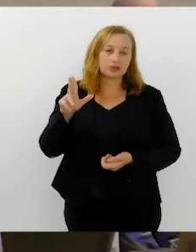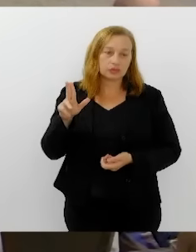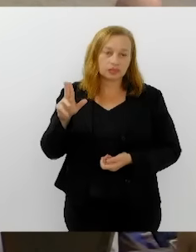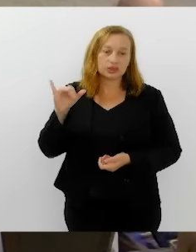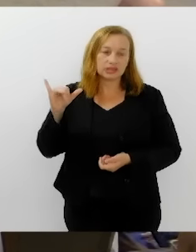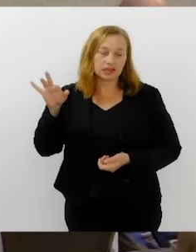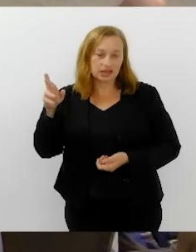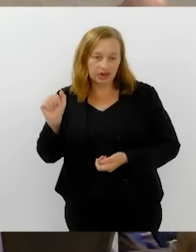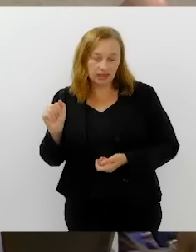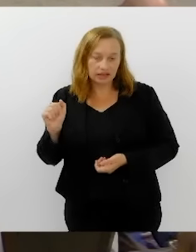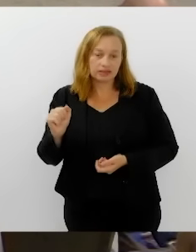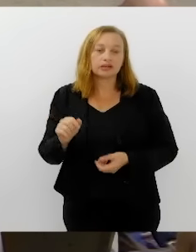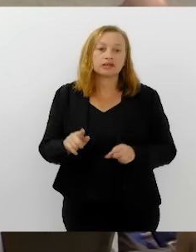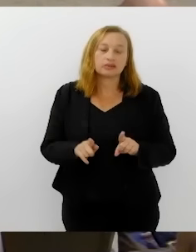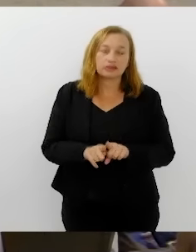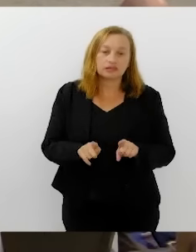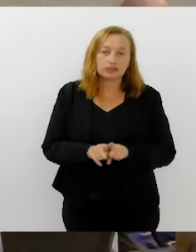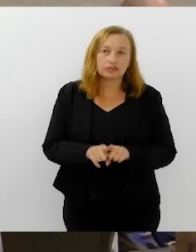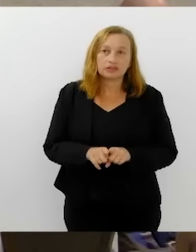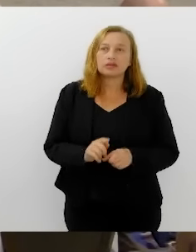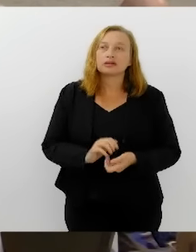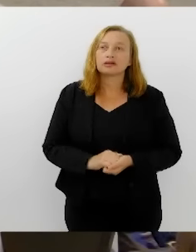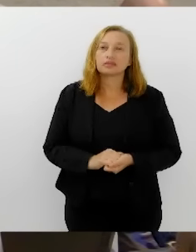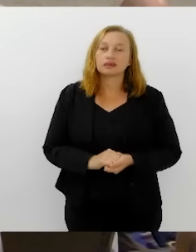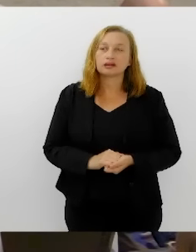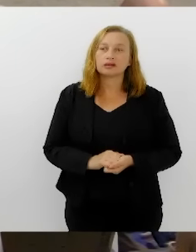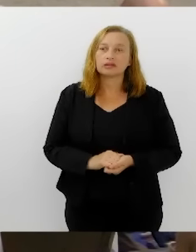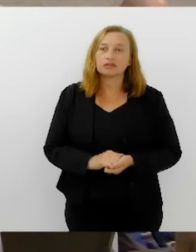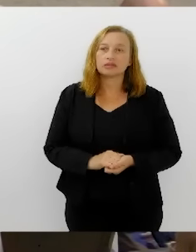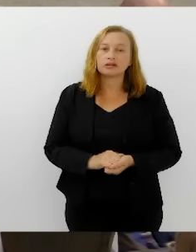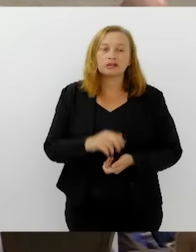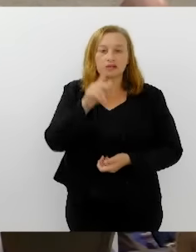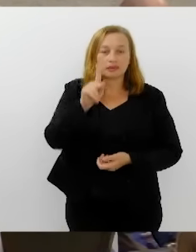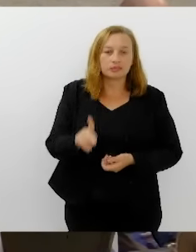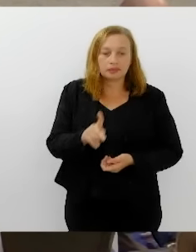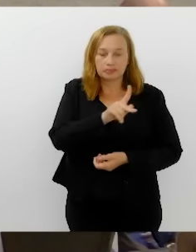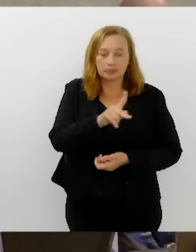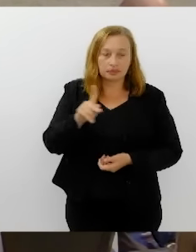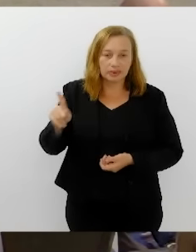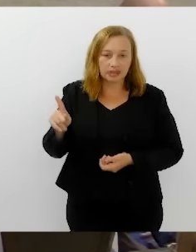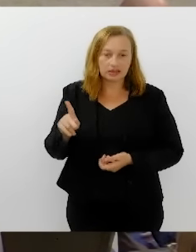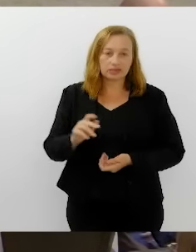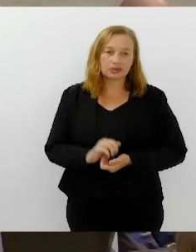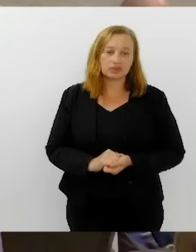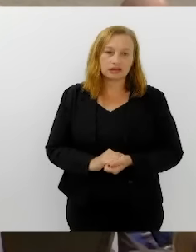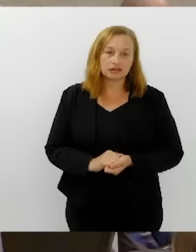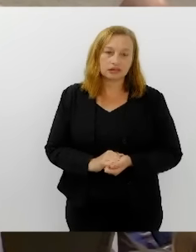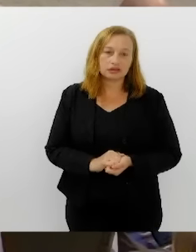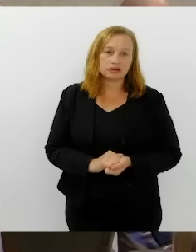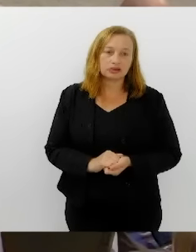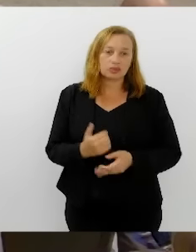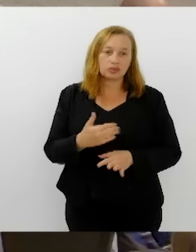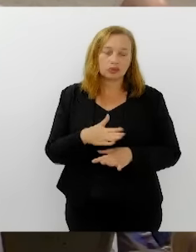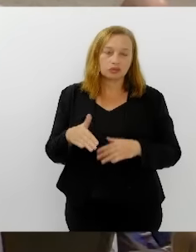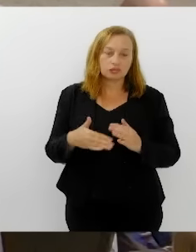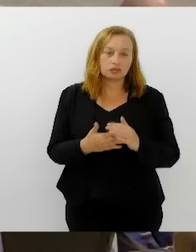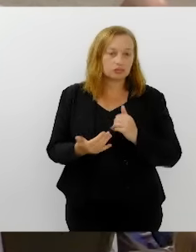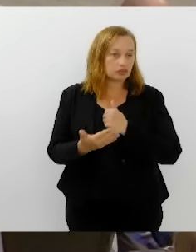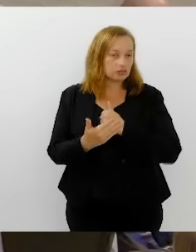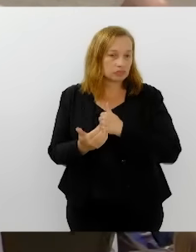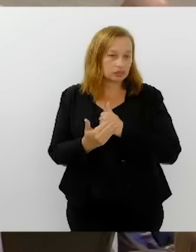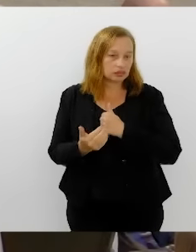meu caríssimo amigo também, gentil Padre Casale, por todo atendimento.